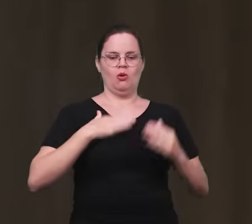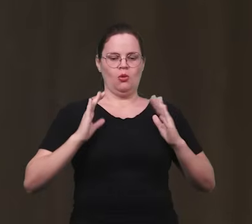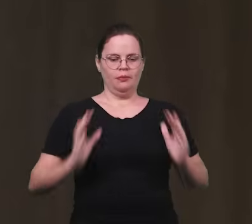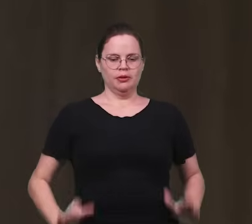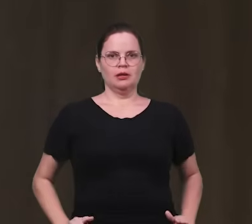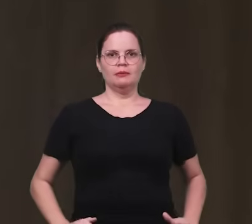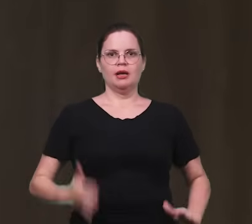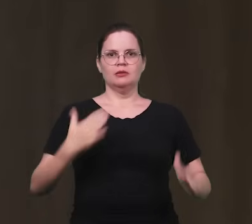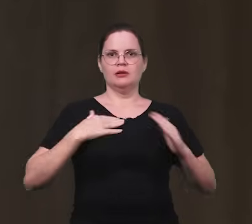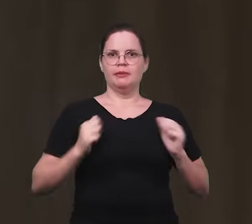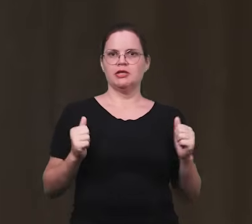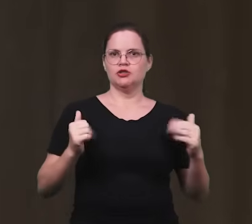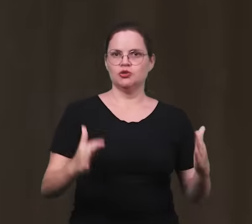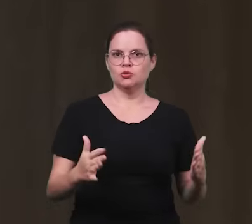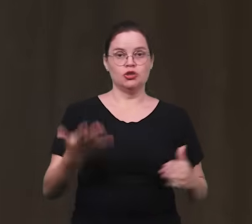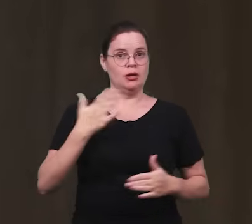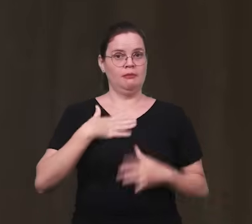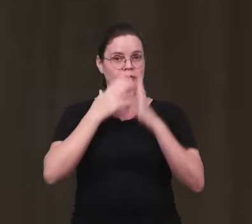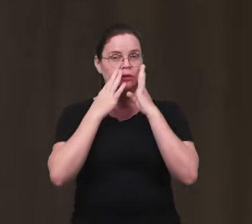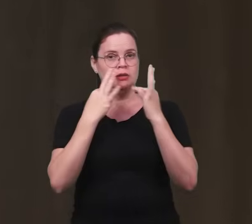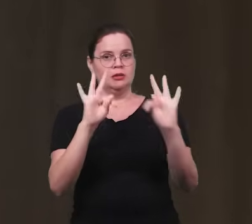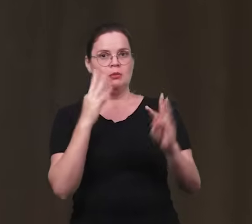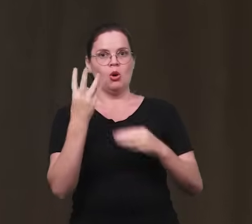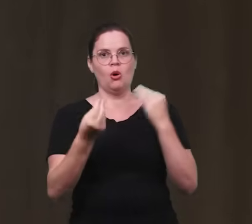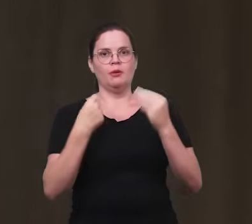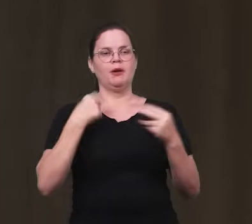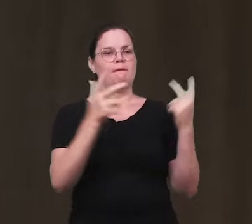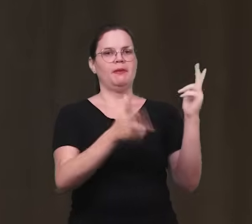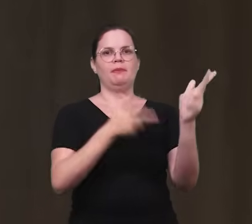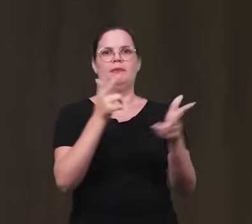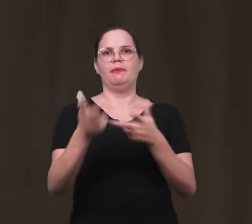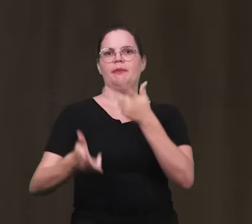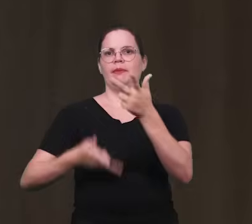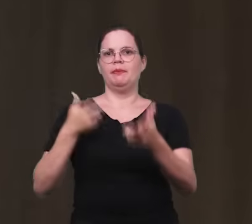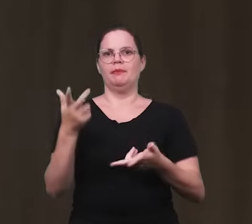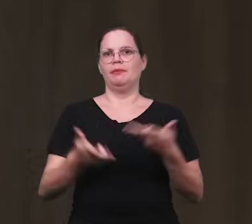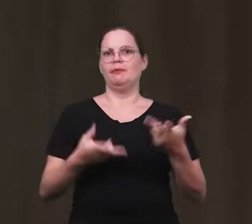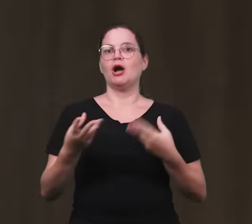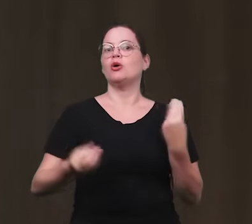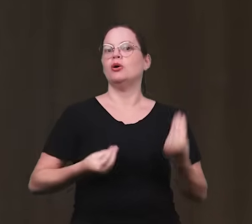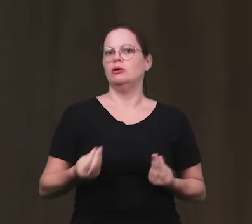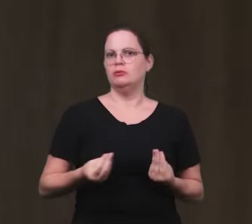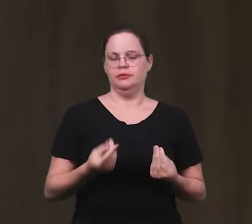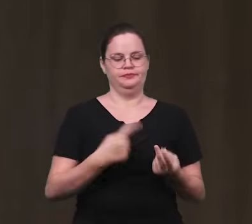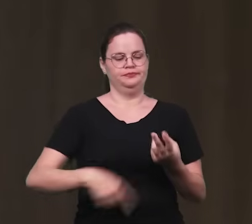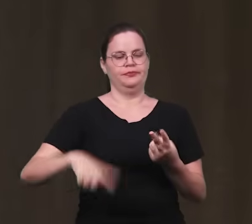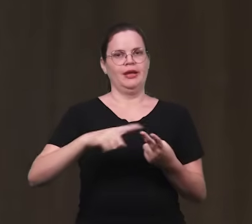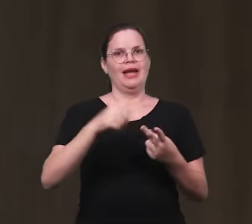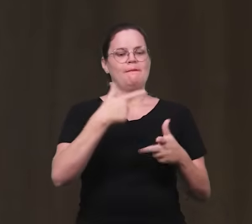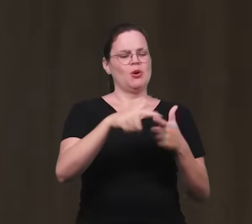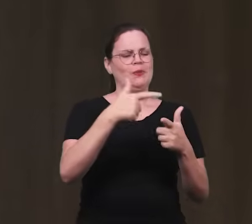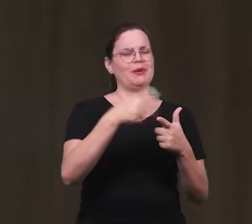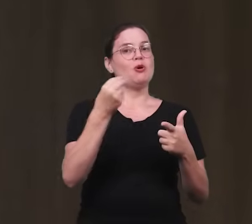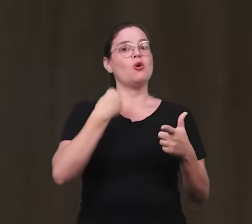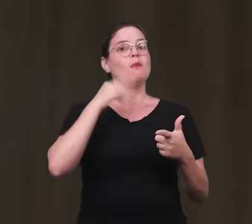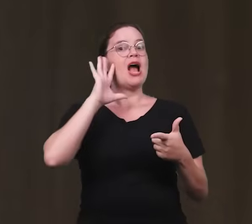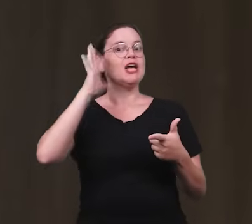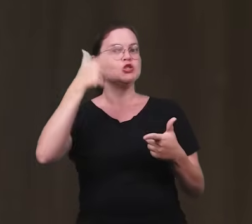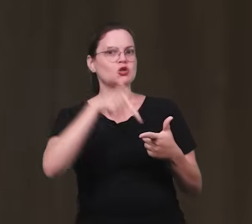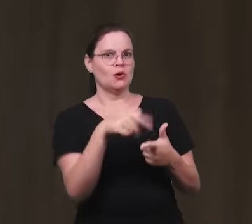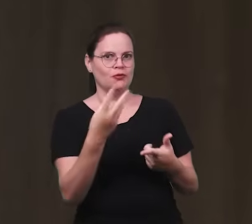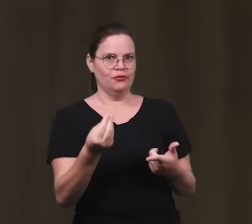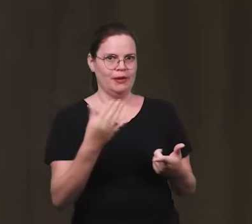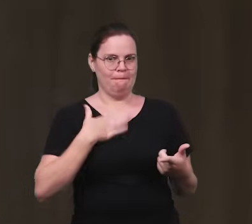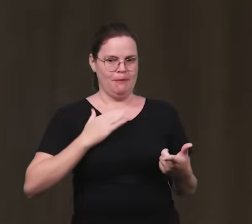nosso testemunho, a forma como nós falamos, a forma como nós lidamos com os problemas, a forma como